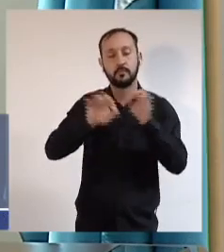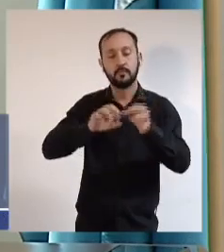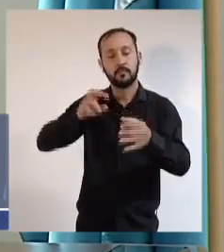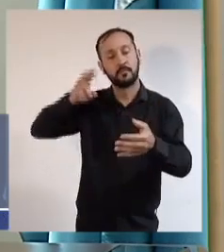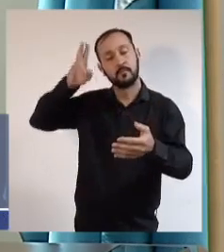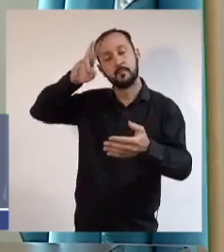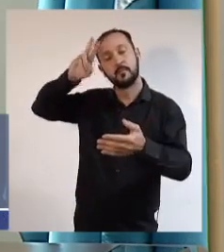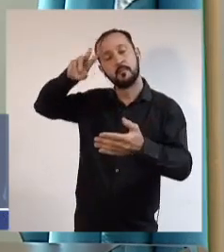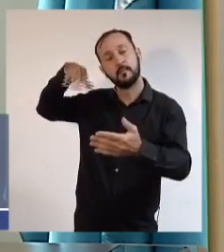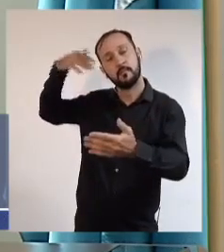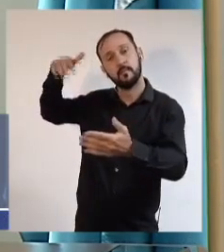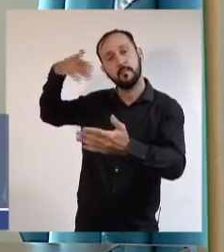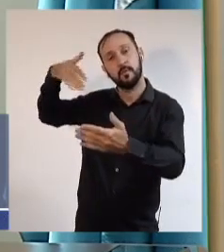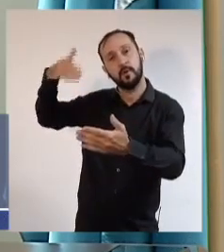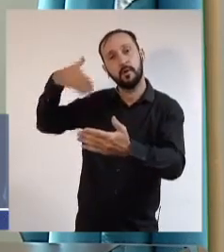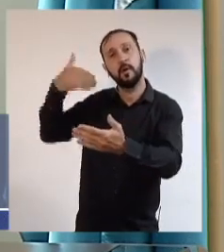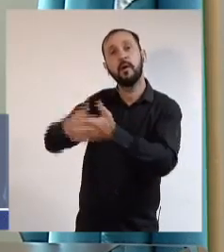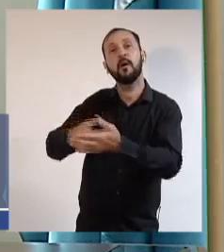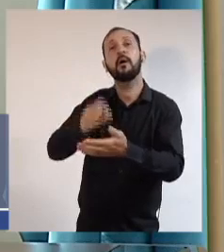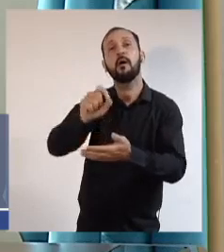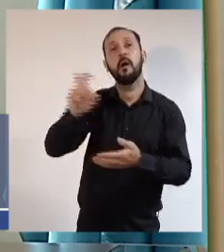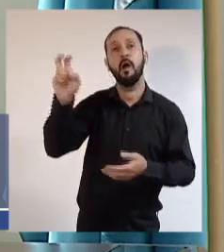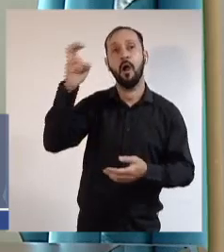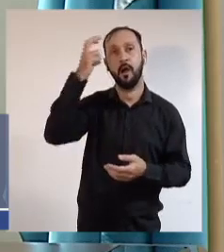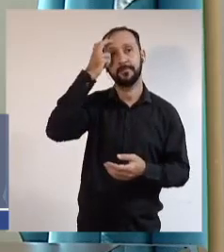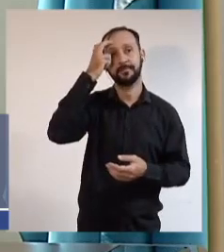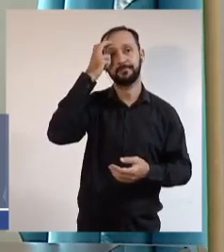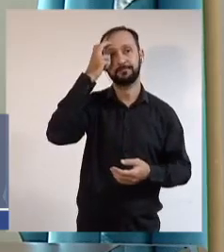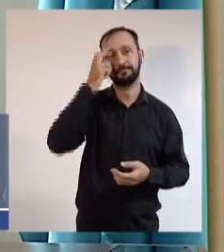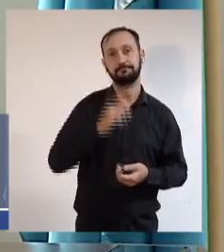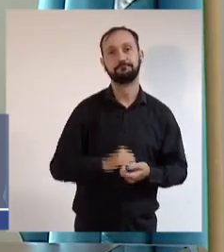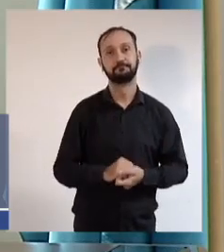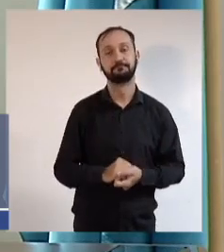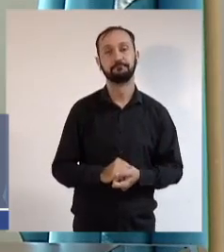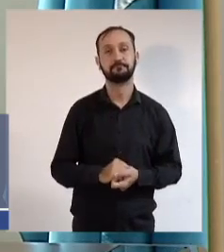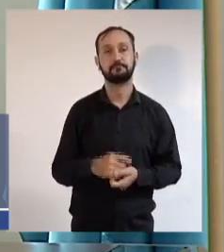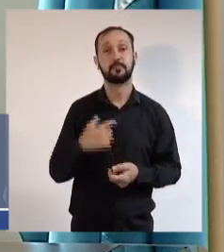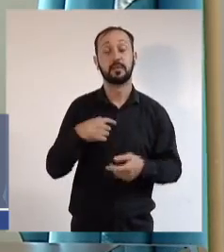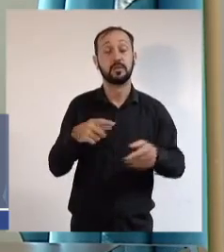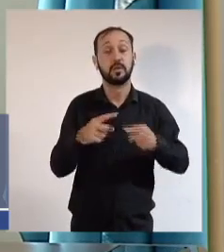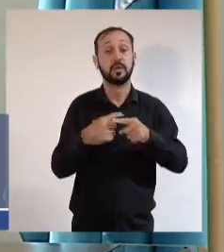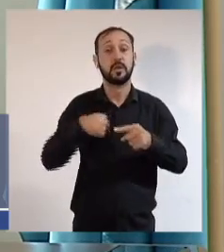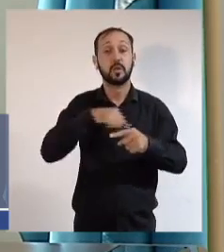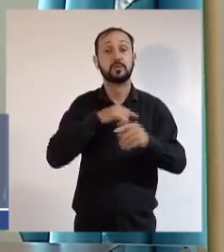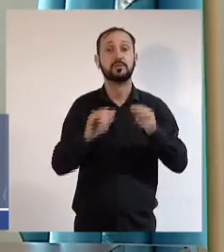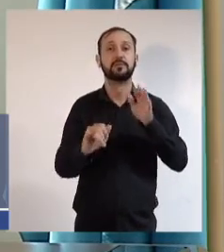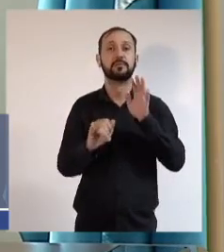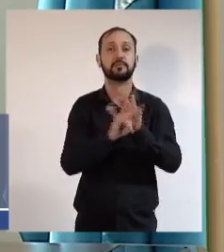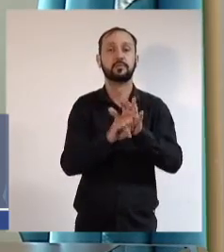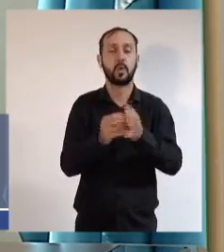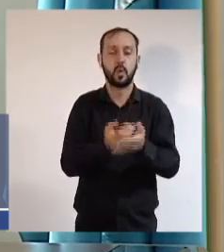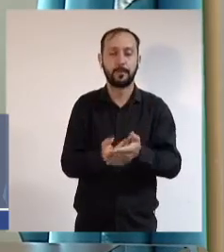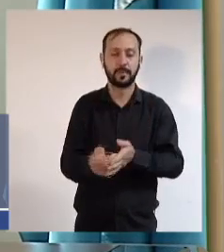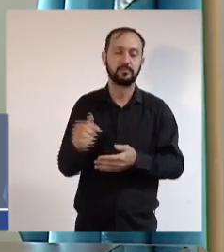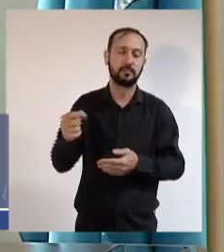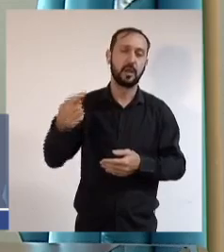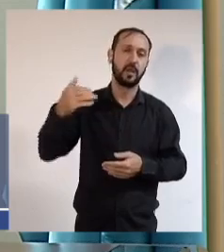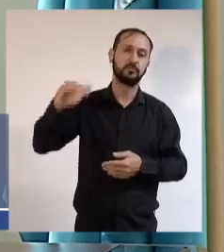a nossa cultura ea nossa indentidade primitiva